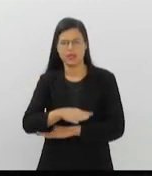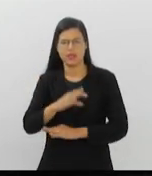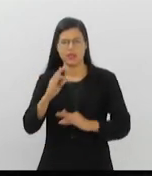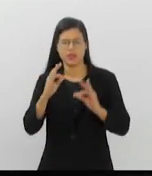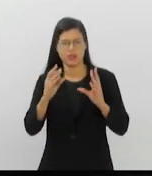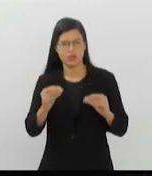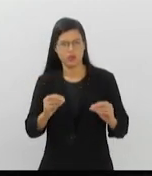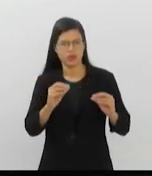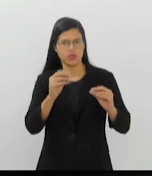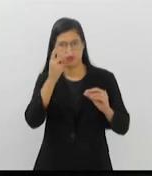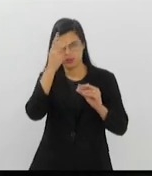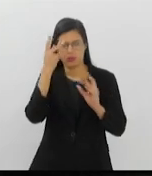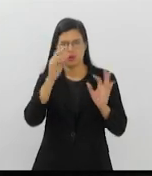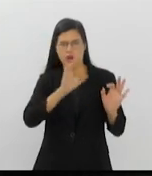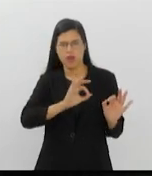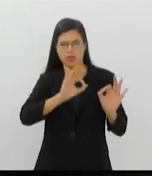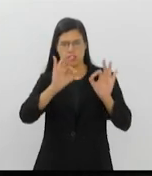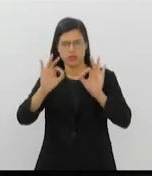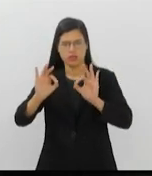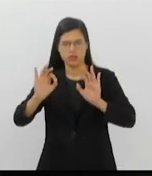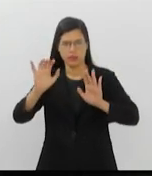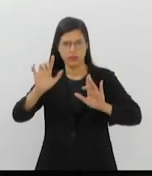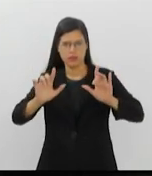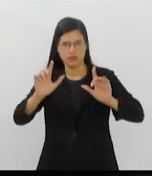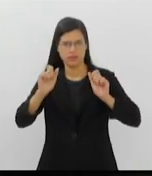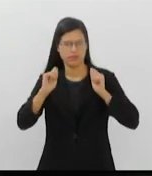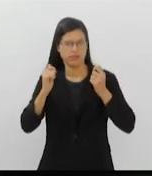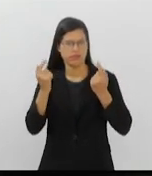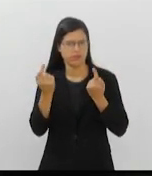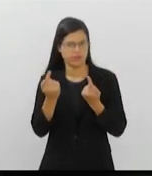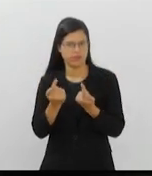que hoje nos assistem pela TV alerge